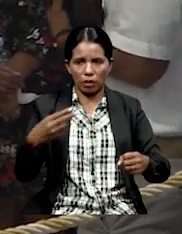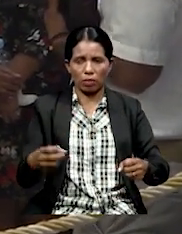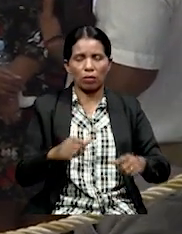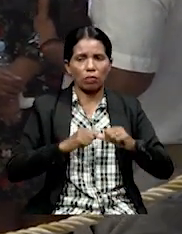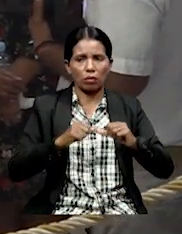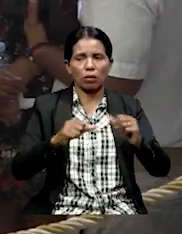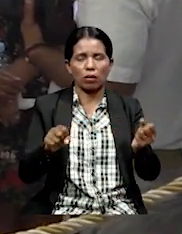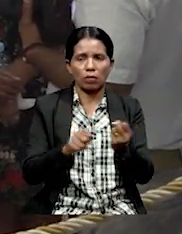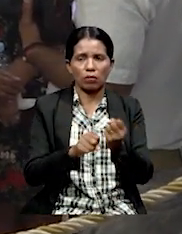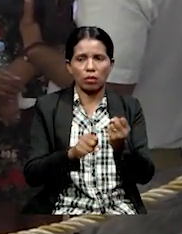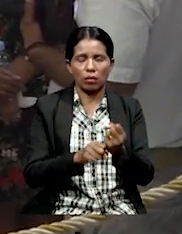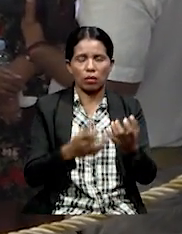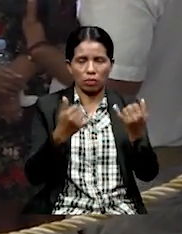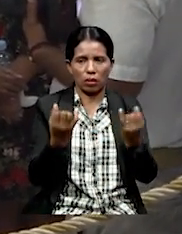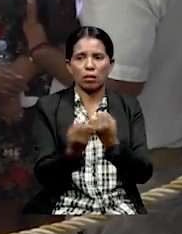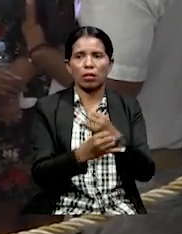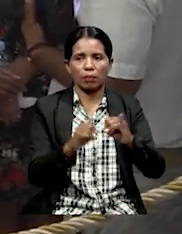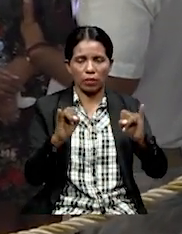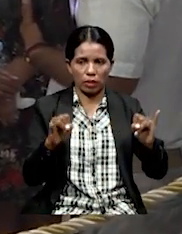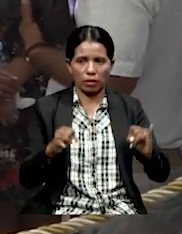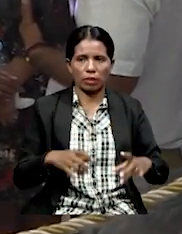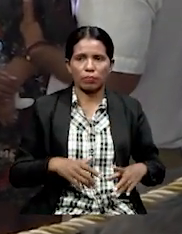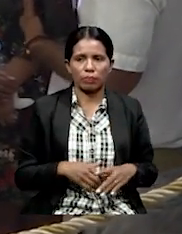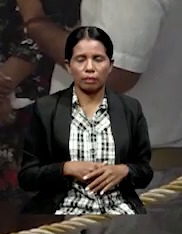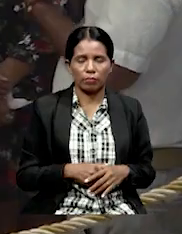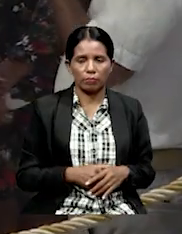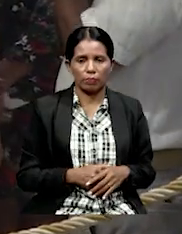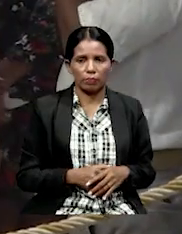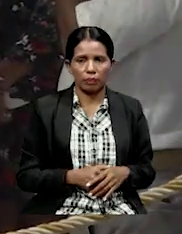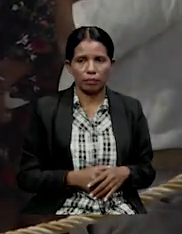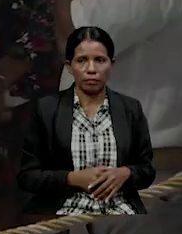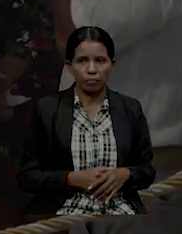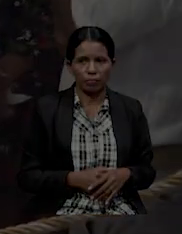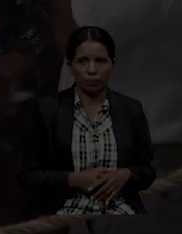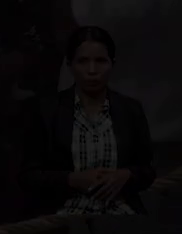continua contribuir to era independência. Agustina Costa, Celina Lopes, Yemen.